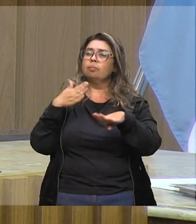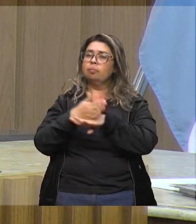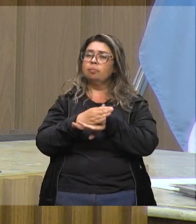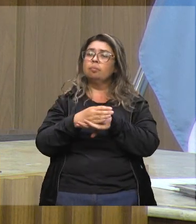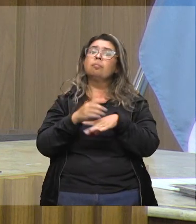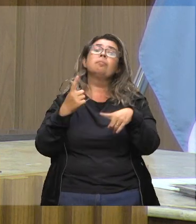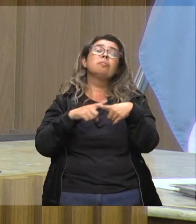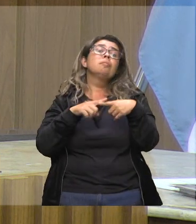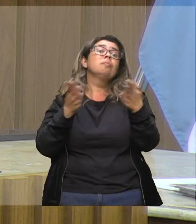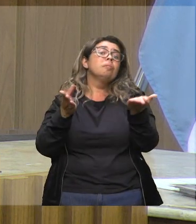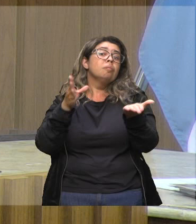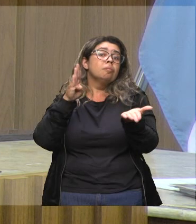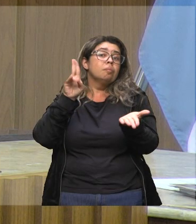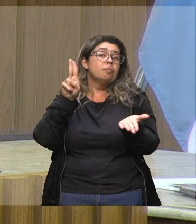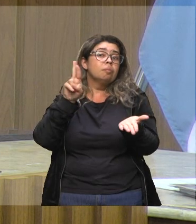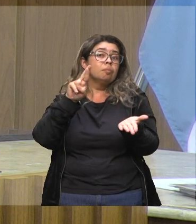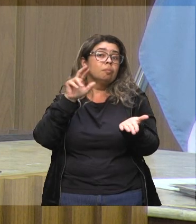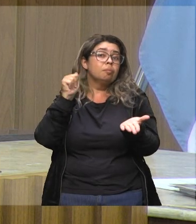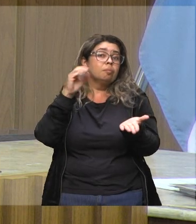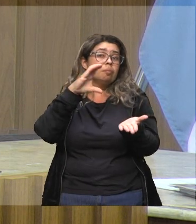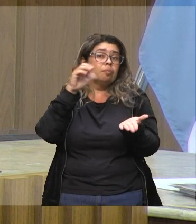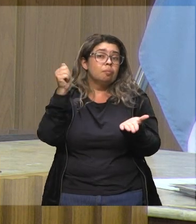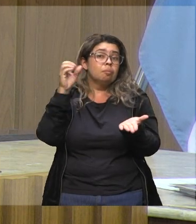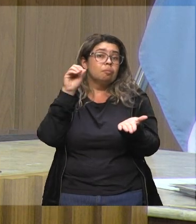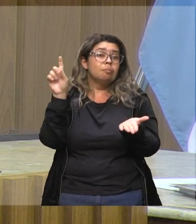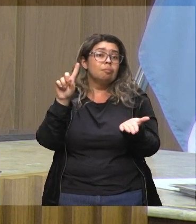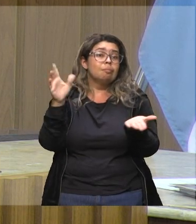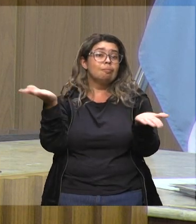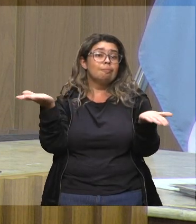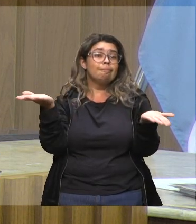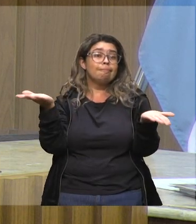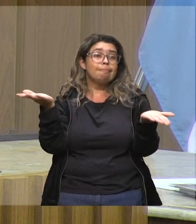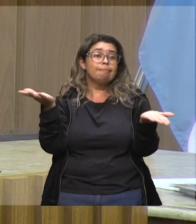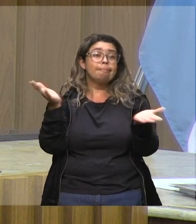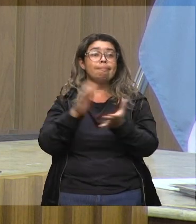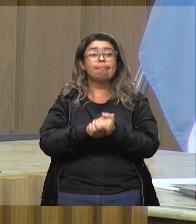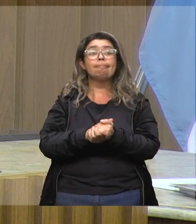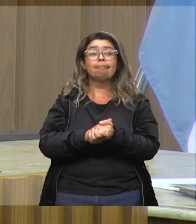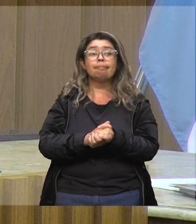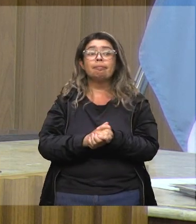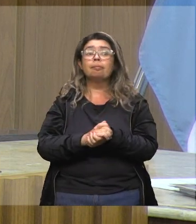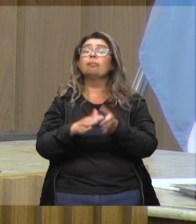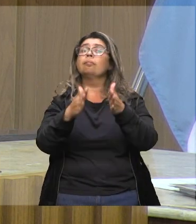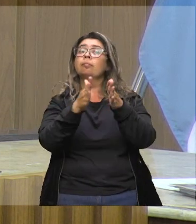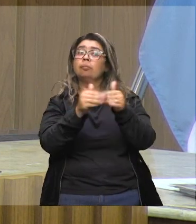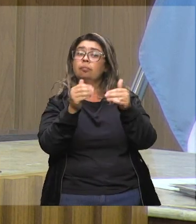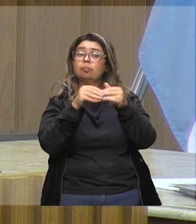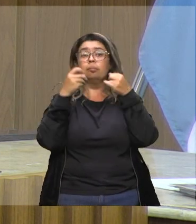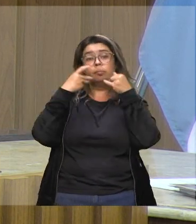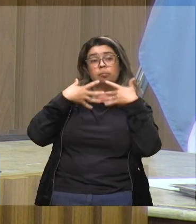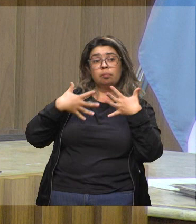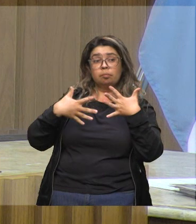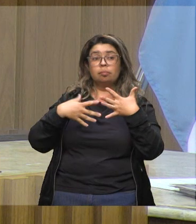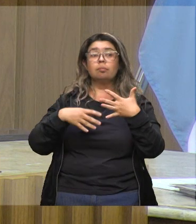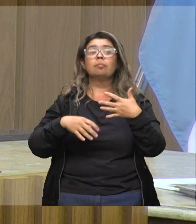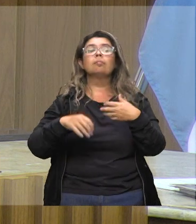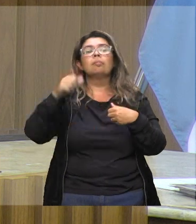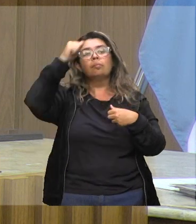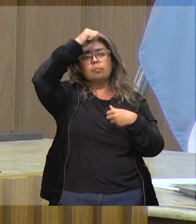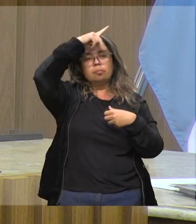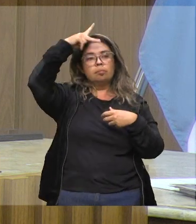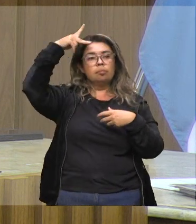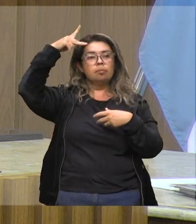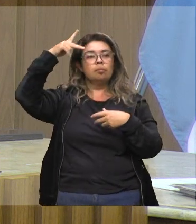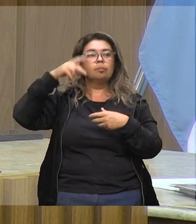Parque Buracão? Então, eu pedi os esclarecimentos para o prefeito, para que ele verifique junto a